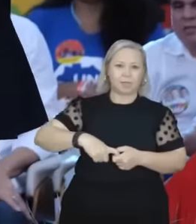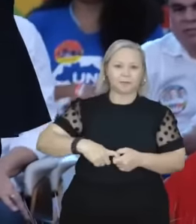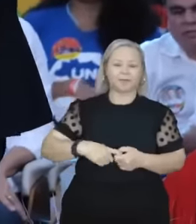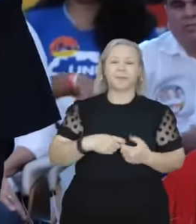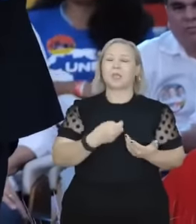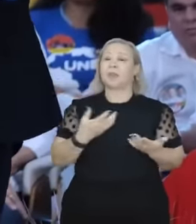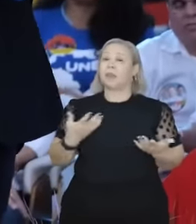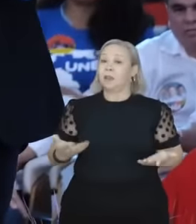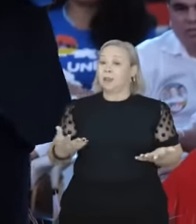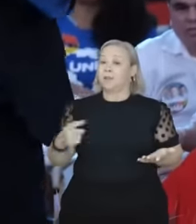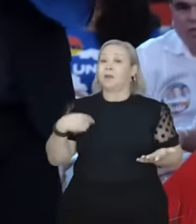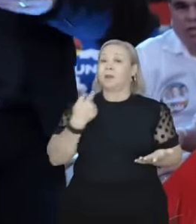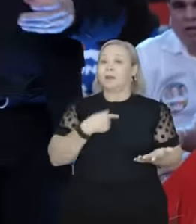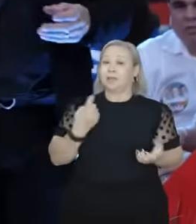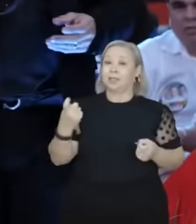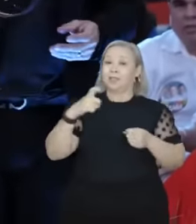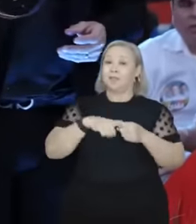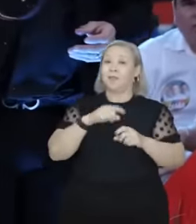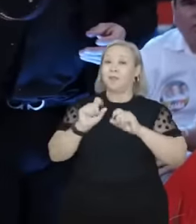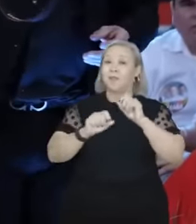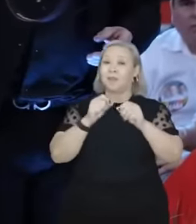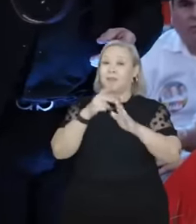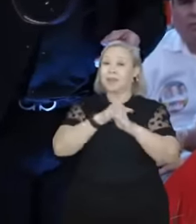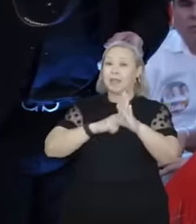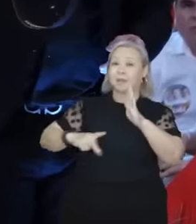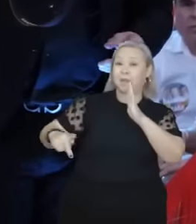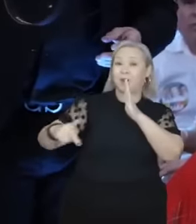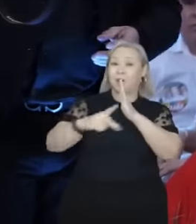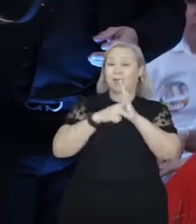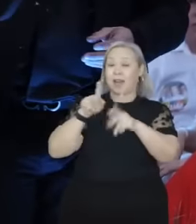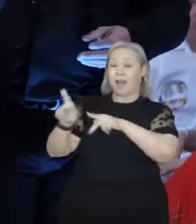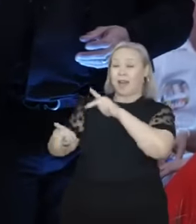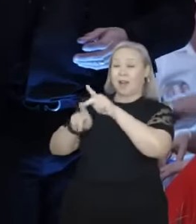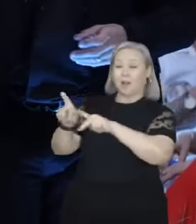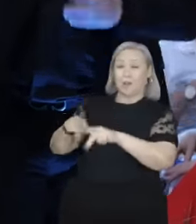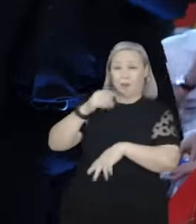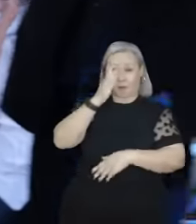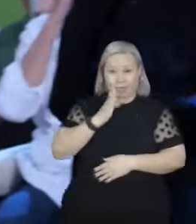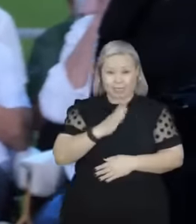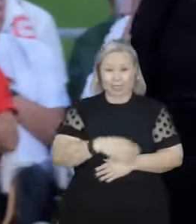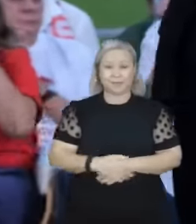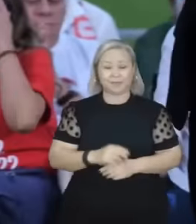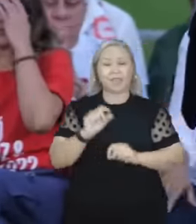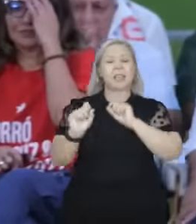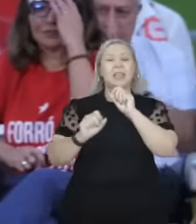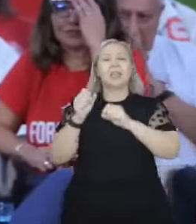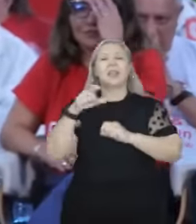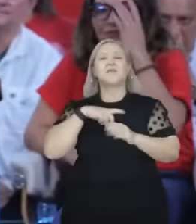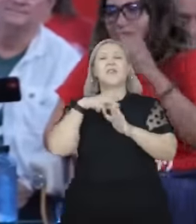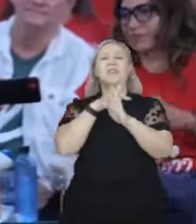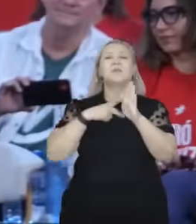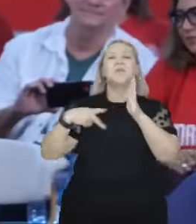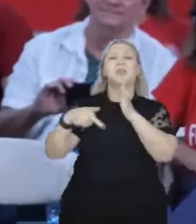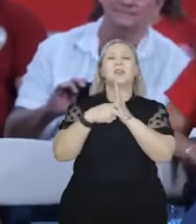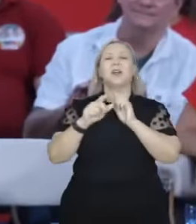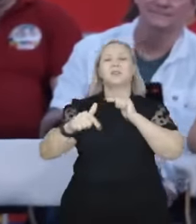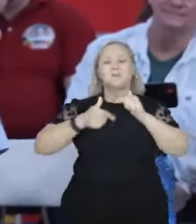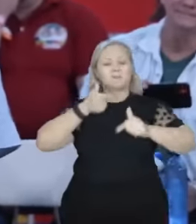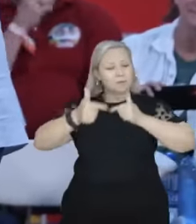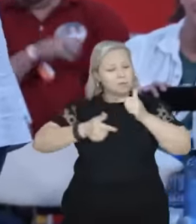ter prioridade é o povo brasileiro. Quem vai ter prioridade é o trabalhador brasileiro. Quem vai